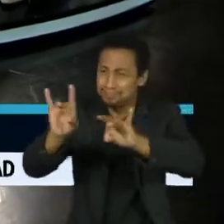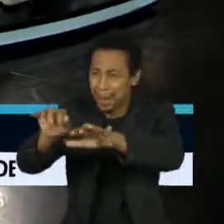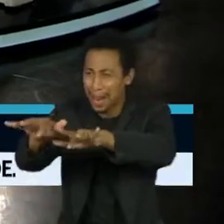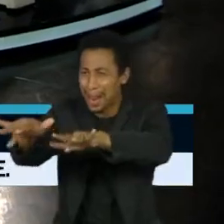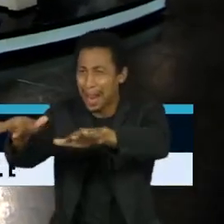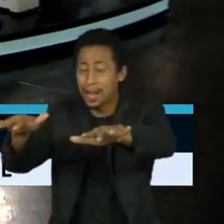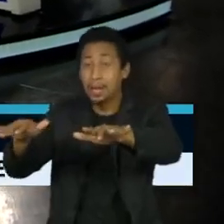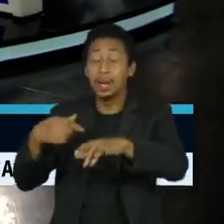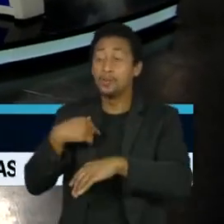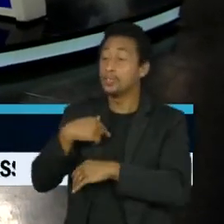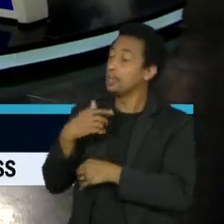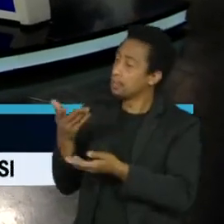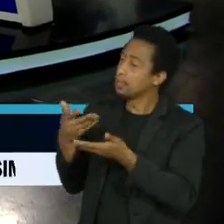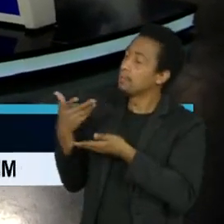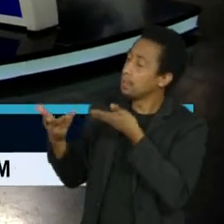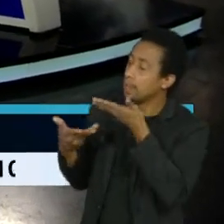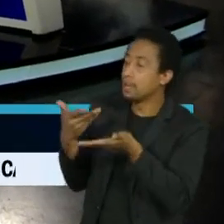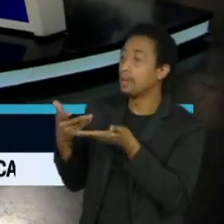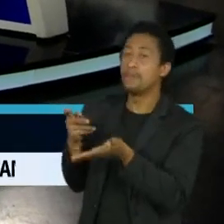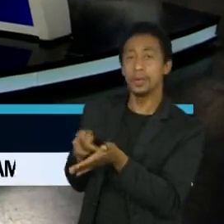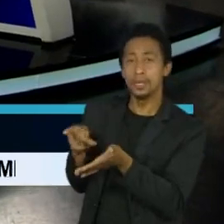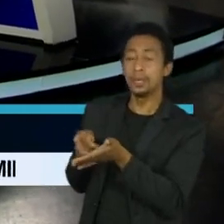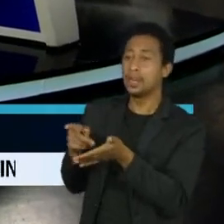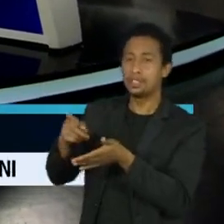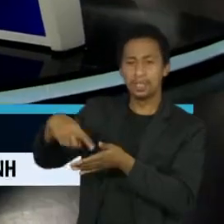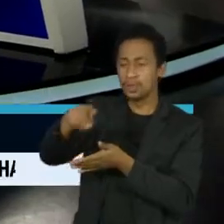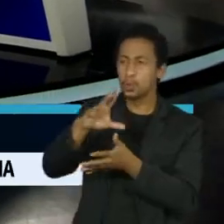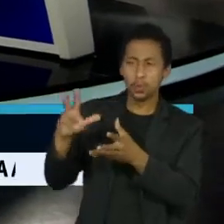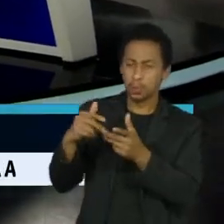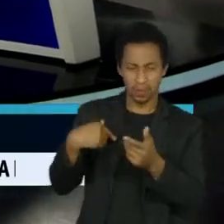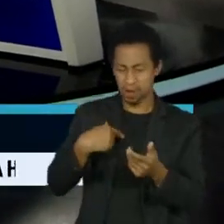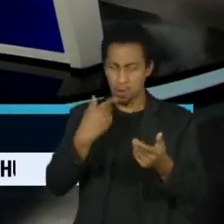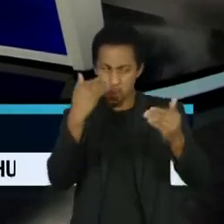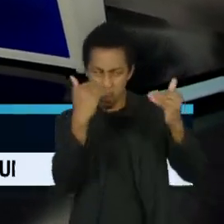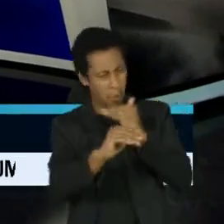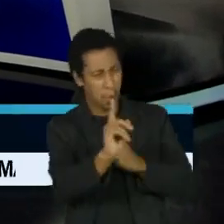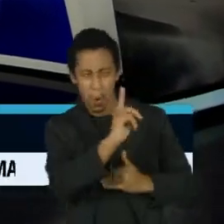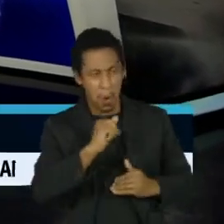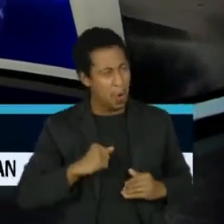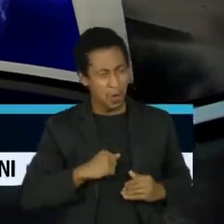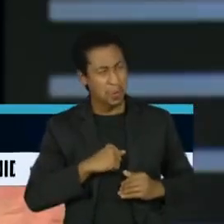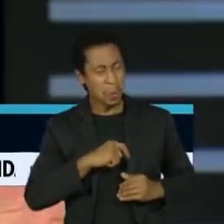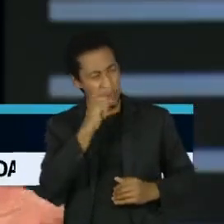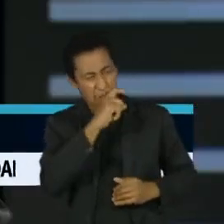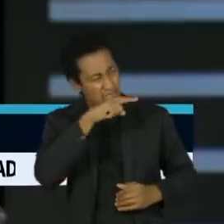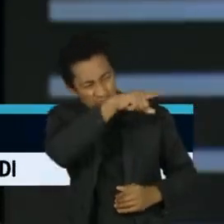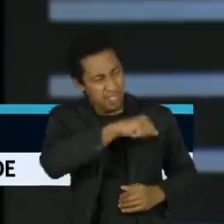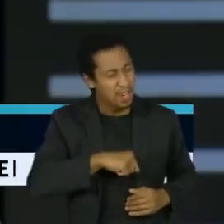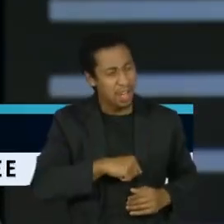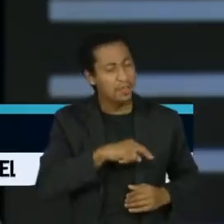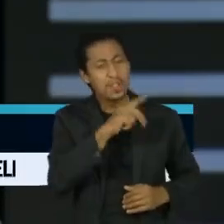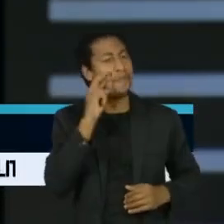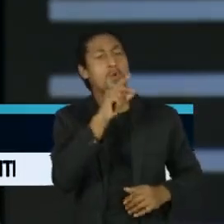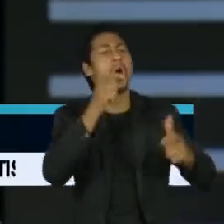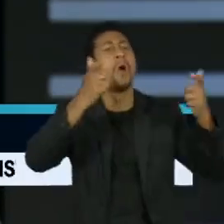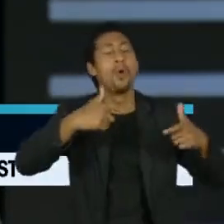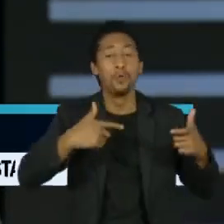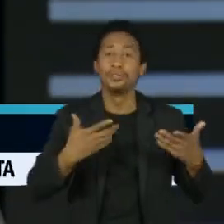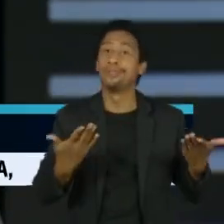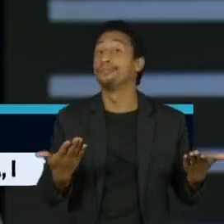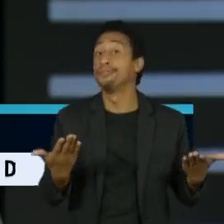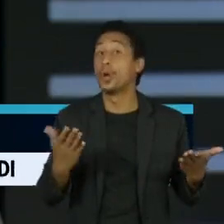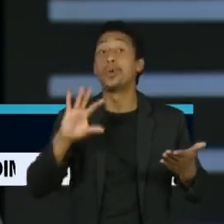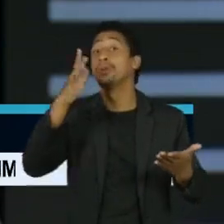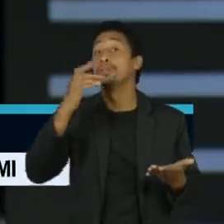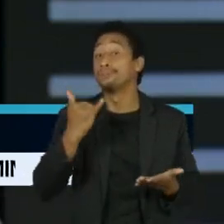Verdade você faz tá falando uma loucura porque você fala Não isso aí tá errado informação da onde veio não descobre Mais e aí na eleição você